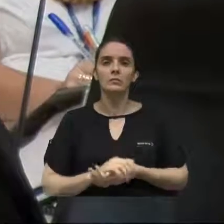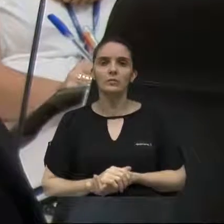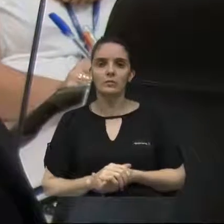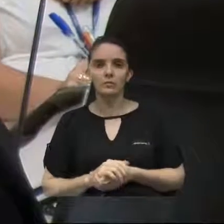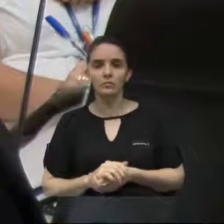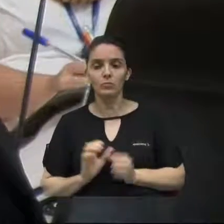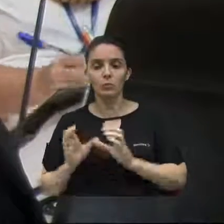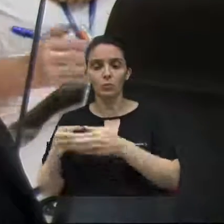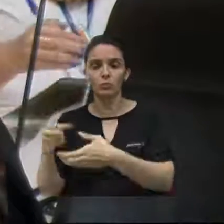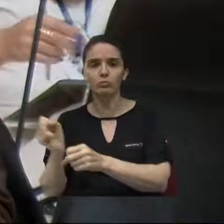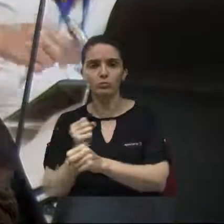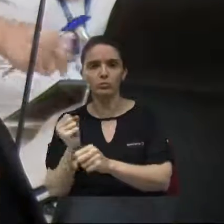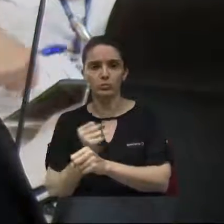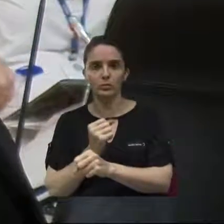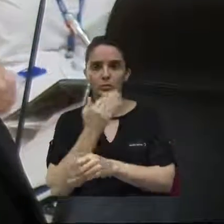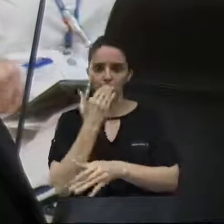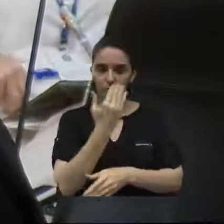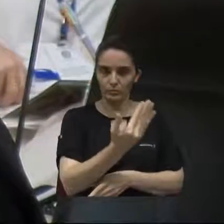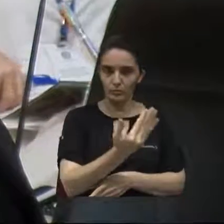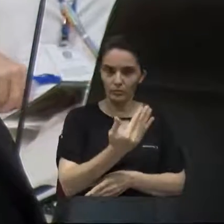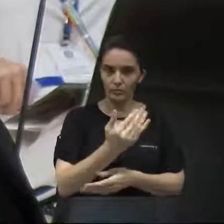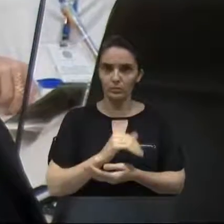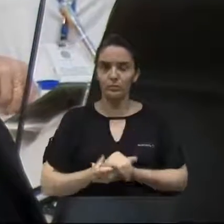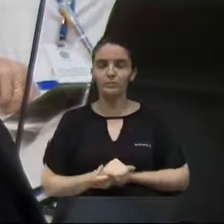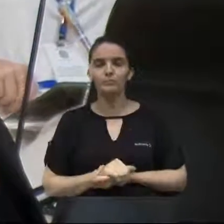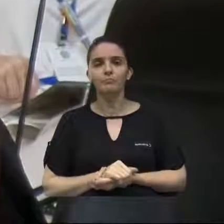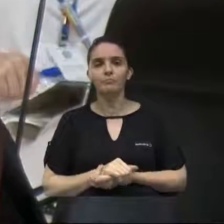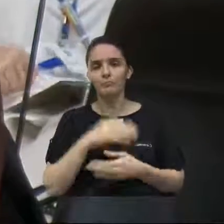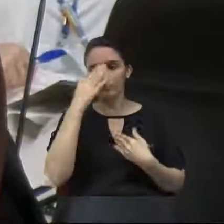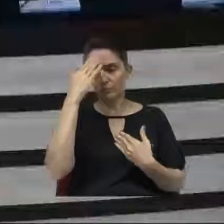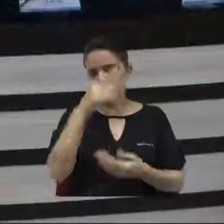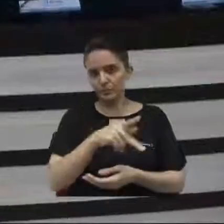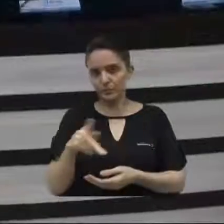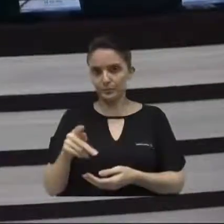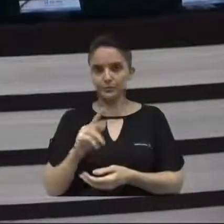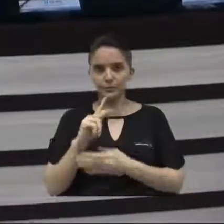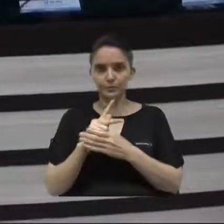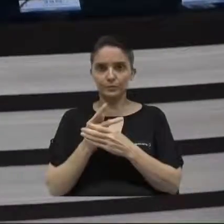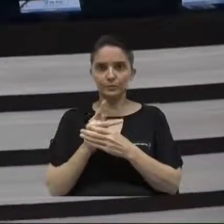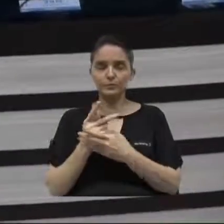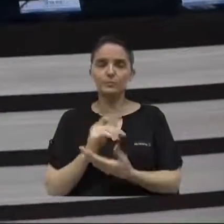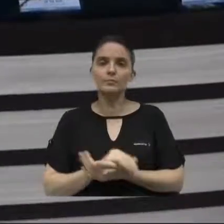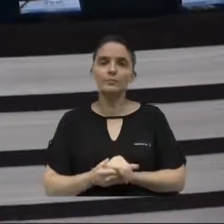enviou, questionando referente à passagem pelo Complan. Obrigado, senhor presidente. Helder.